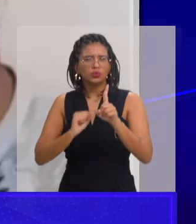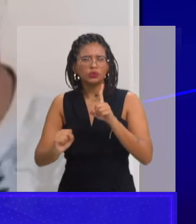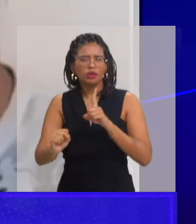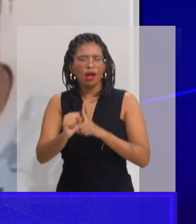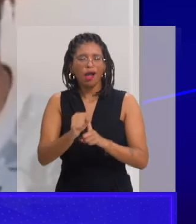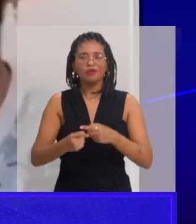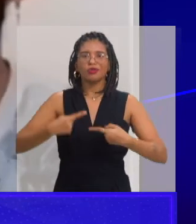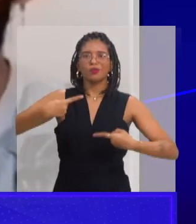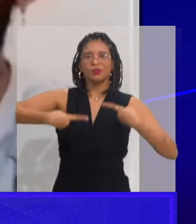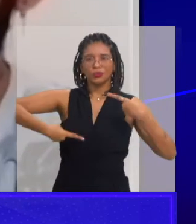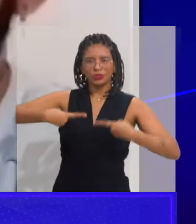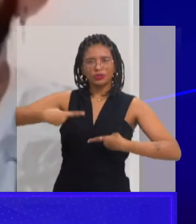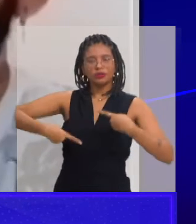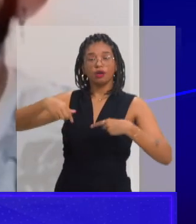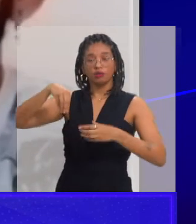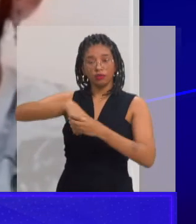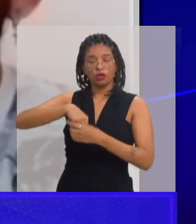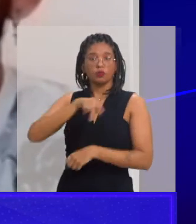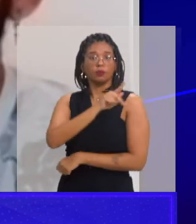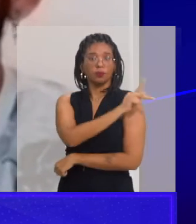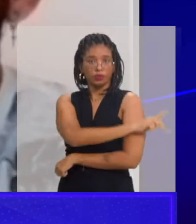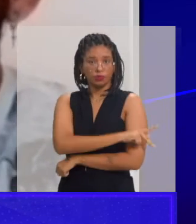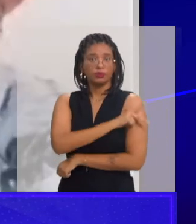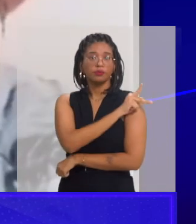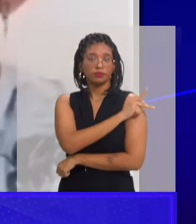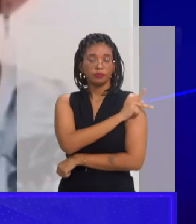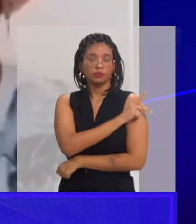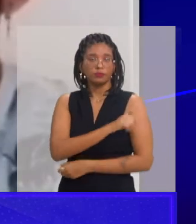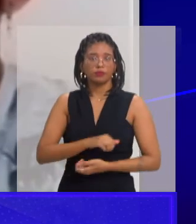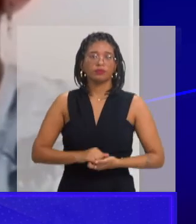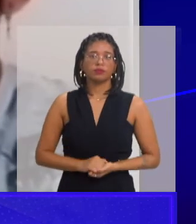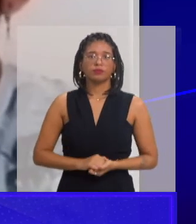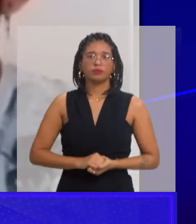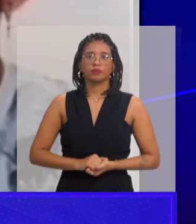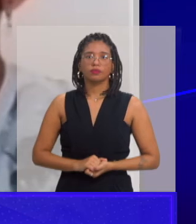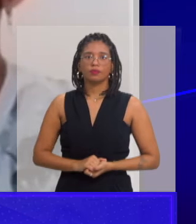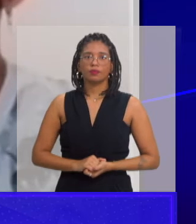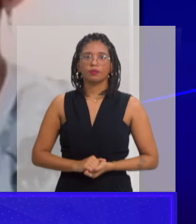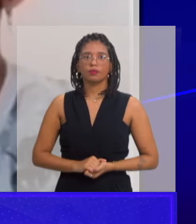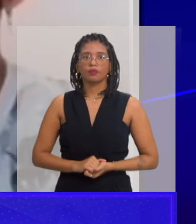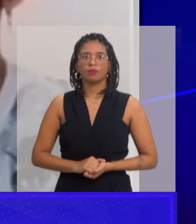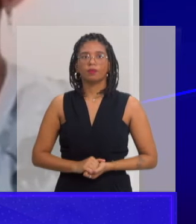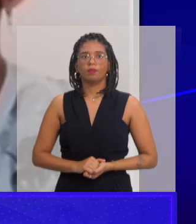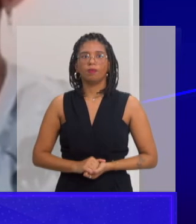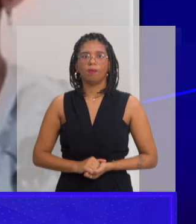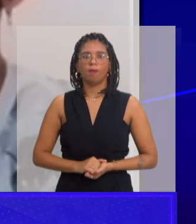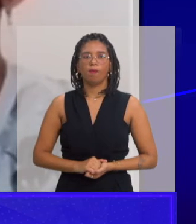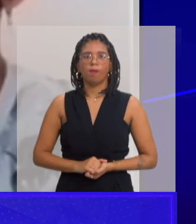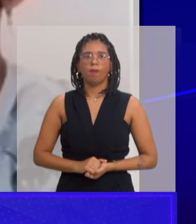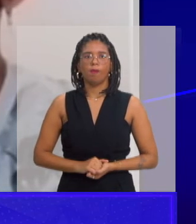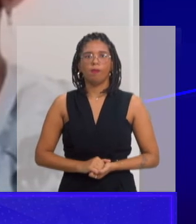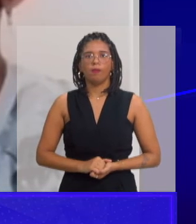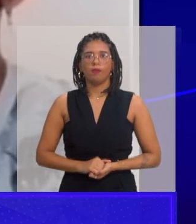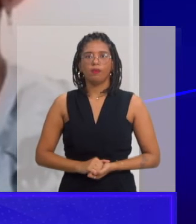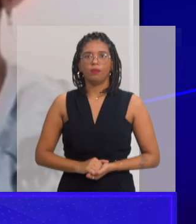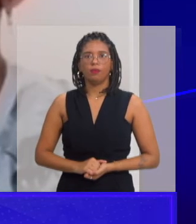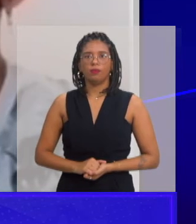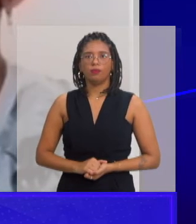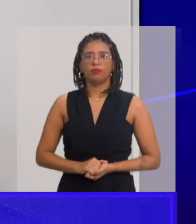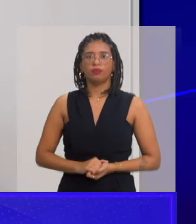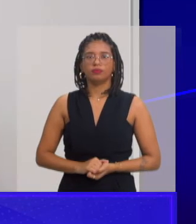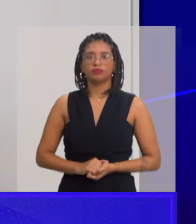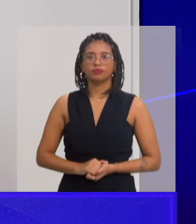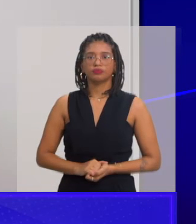Pois eu gostaria de saber, você, de que forma você vê esse universo social, esse universo político do